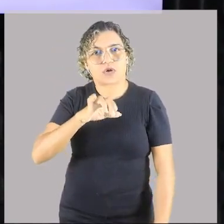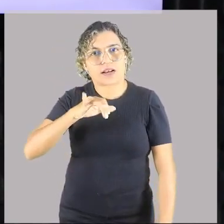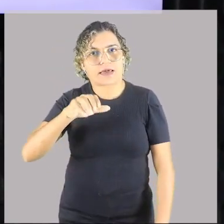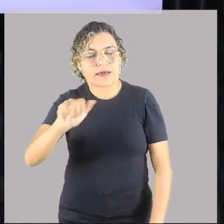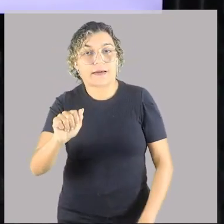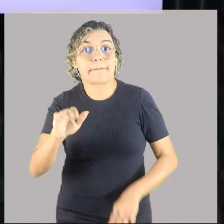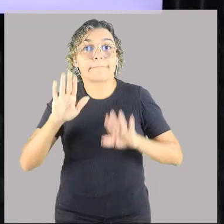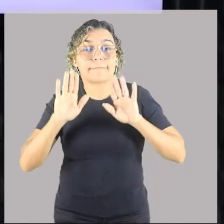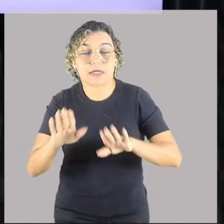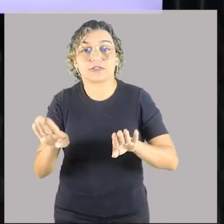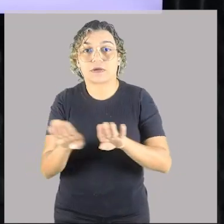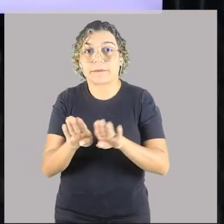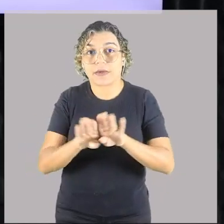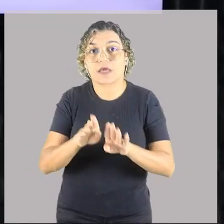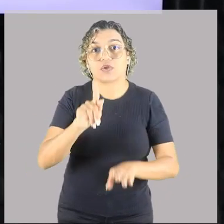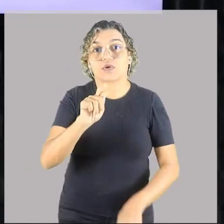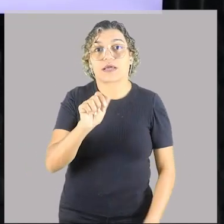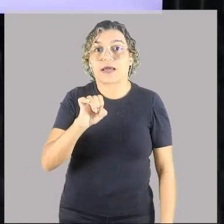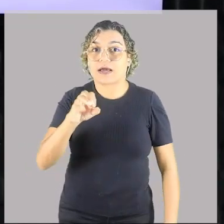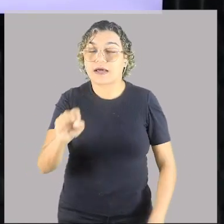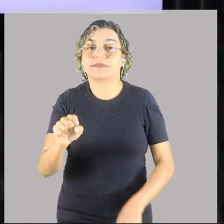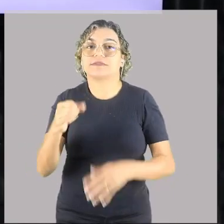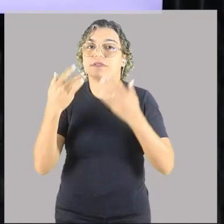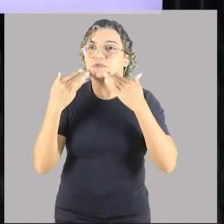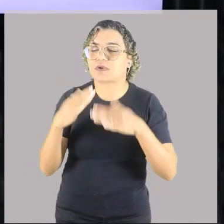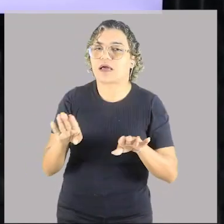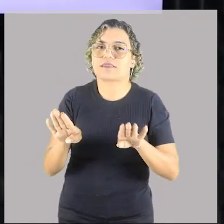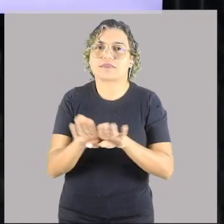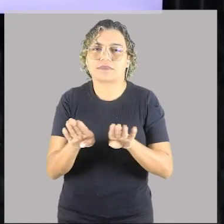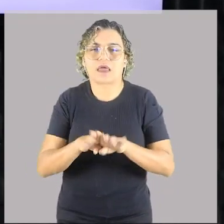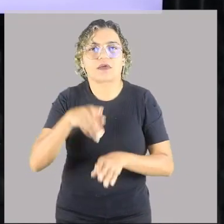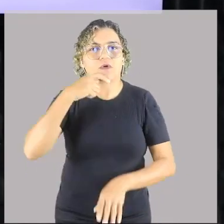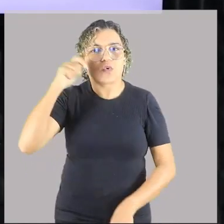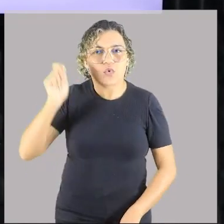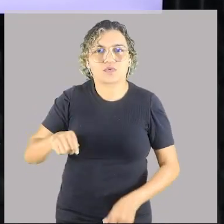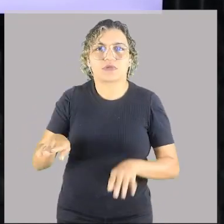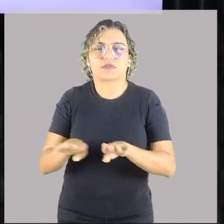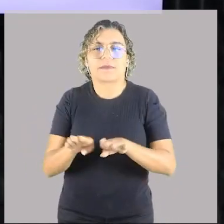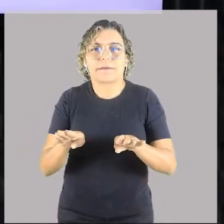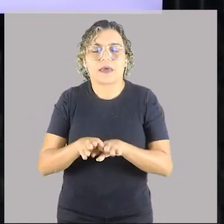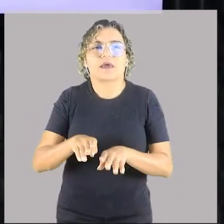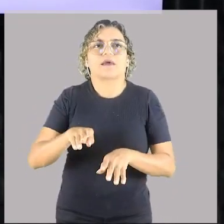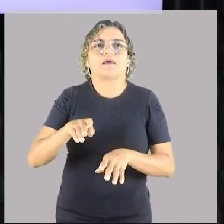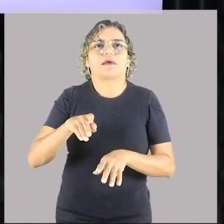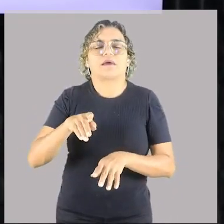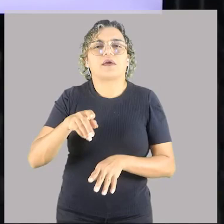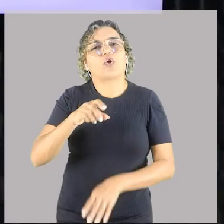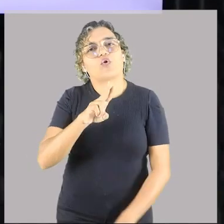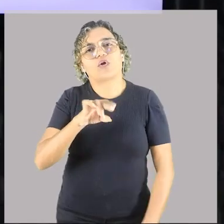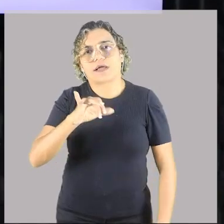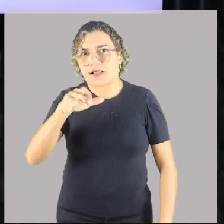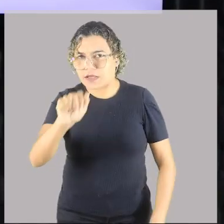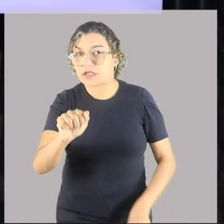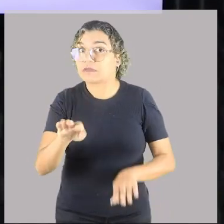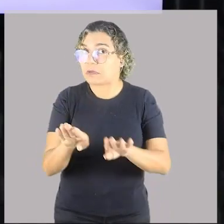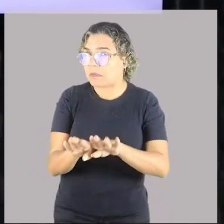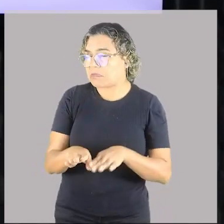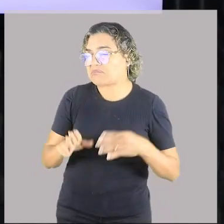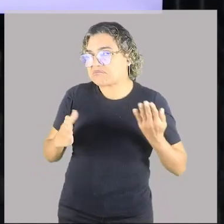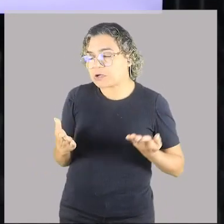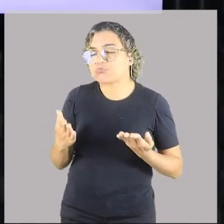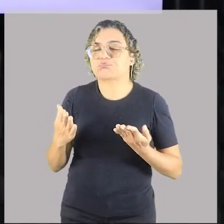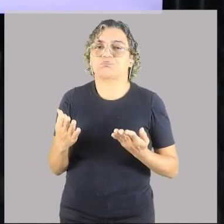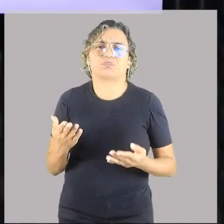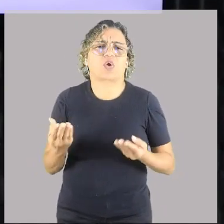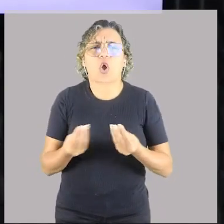natural. E aí, devido a essa problemática entre Rússia e Ucrânia, né, isso acaba afetando de uma forma direta todo o continente europeu.